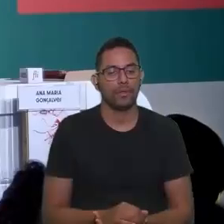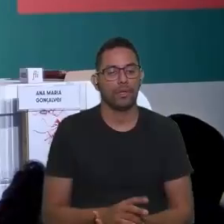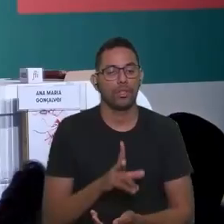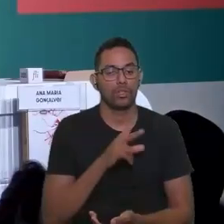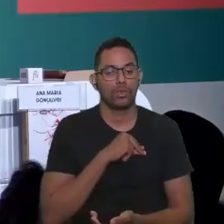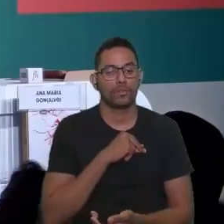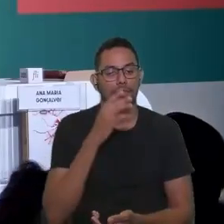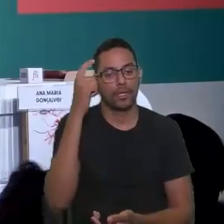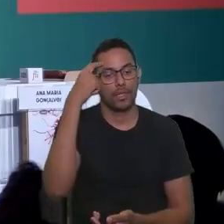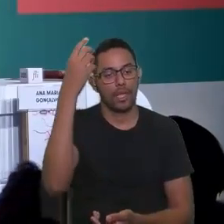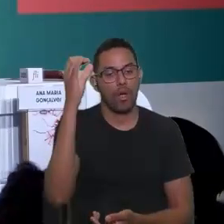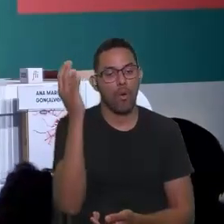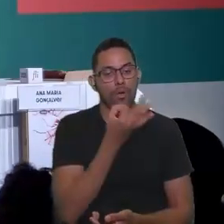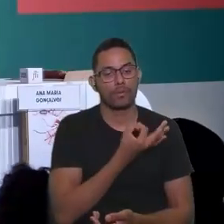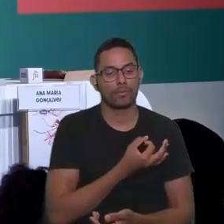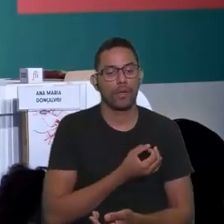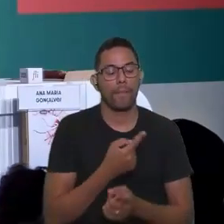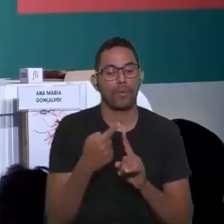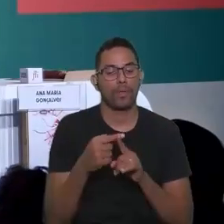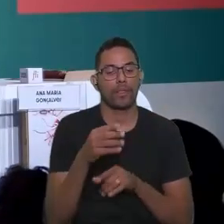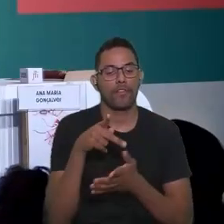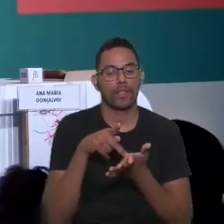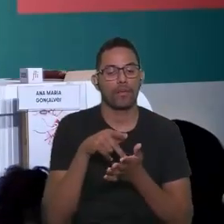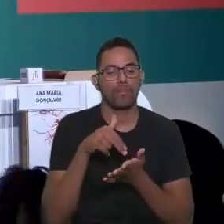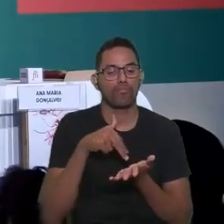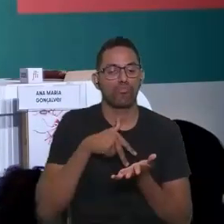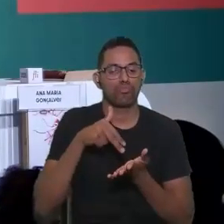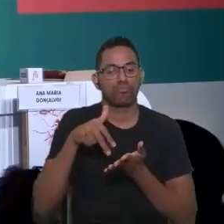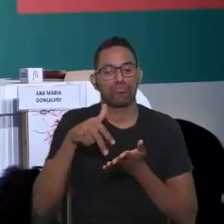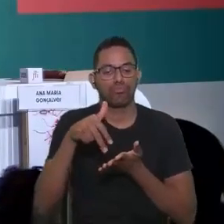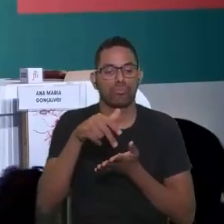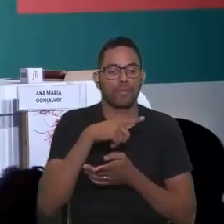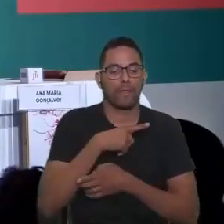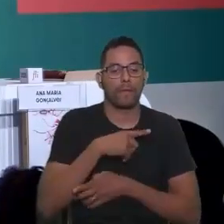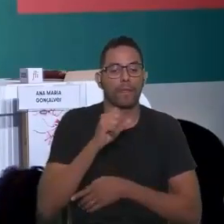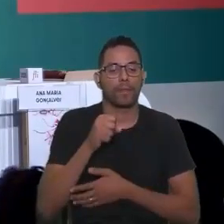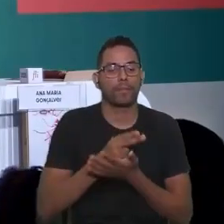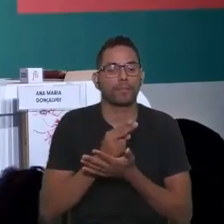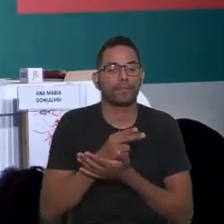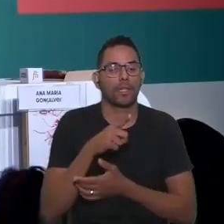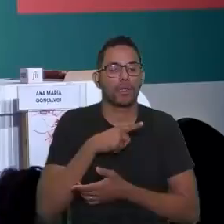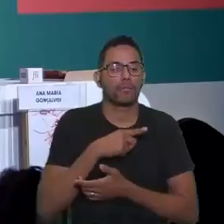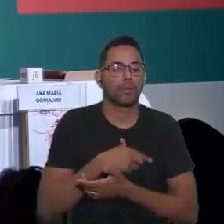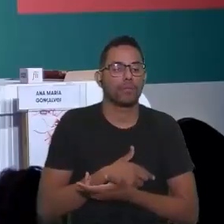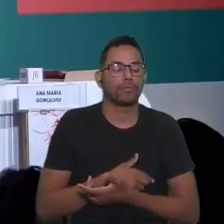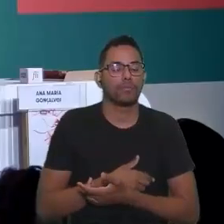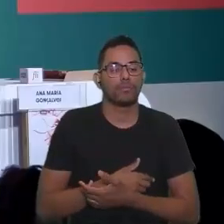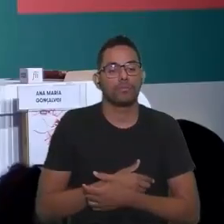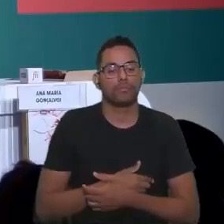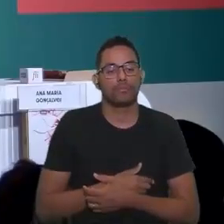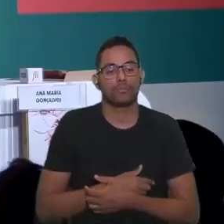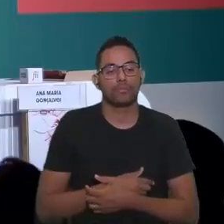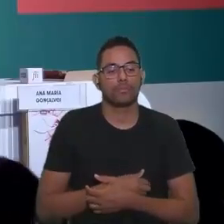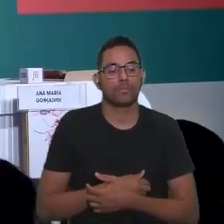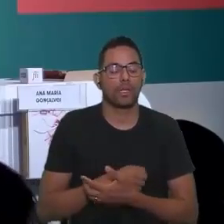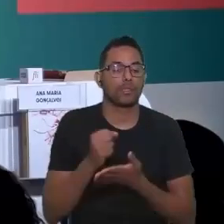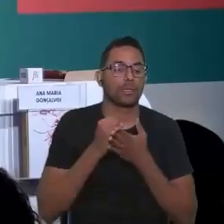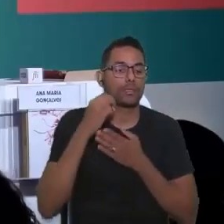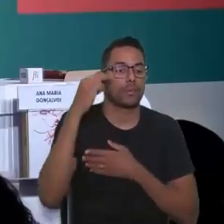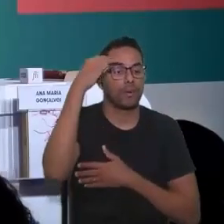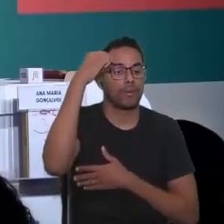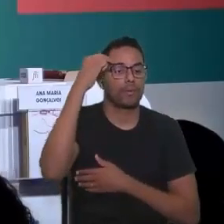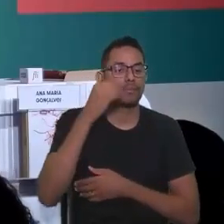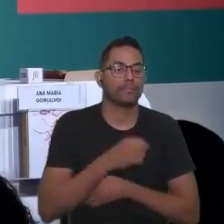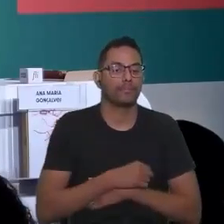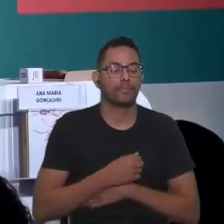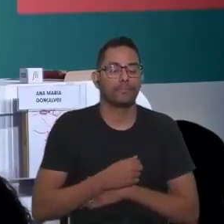que ideia ótima, porque, na verdade, aquele desfile, ele tem muito disso, né? Ele tem muito de épico, né? E de trazer